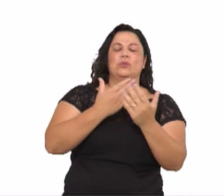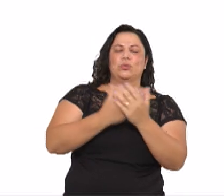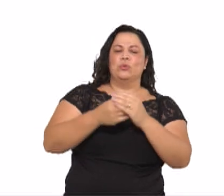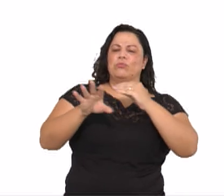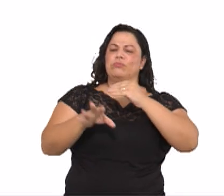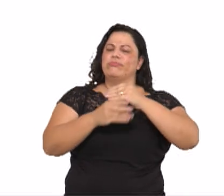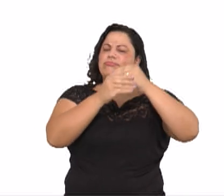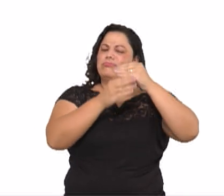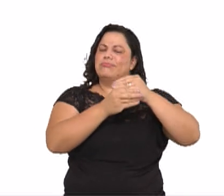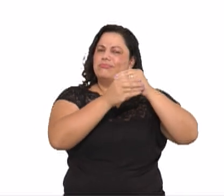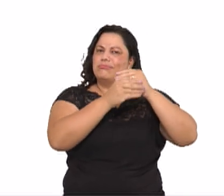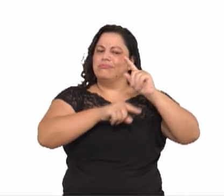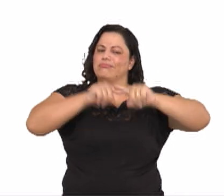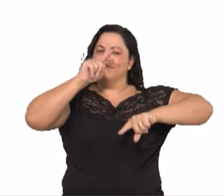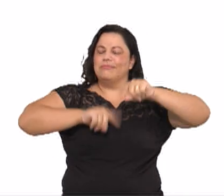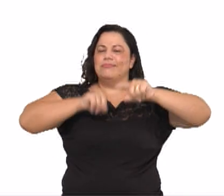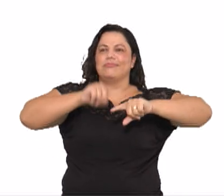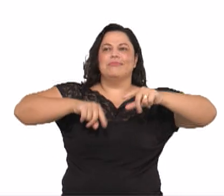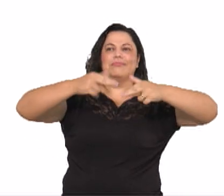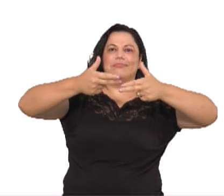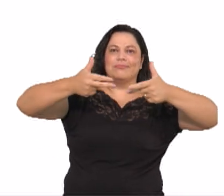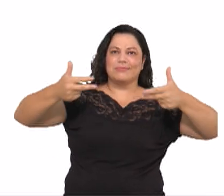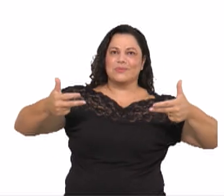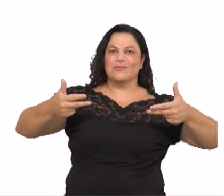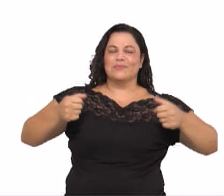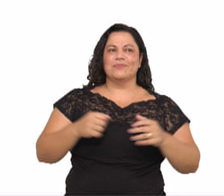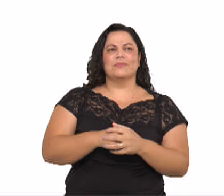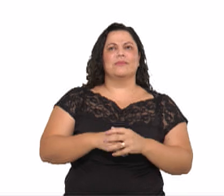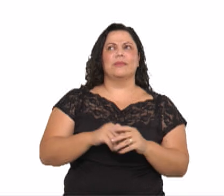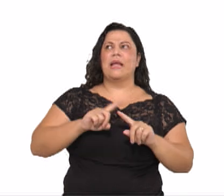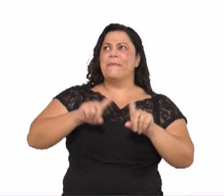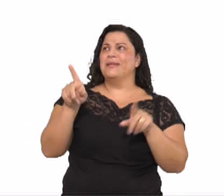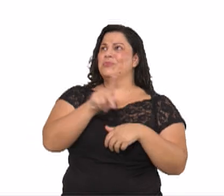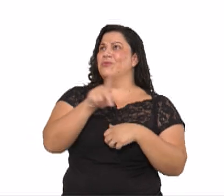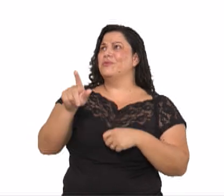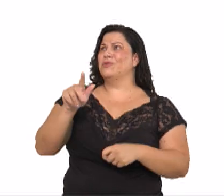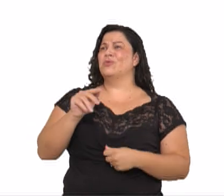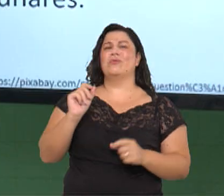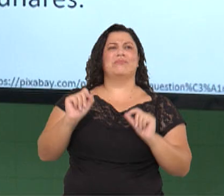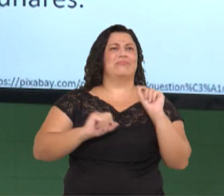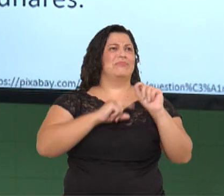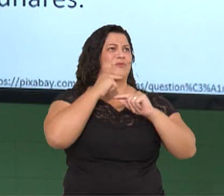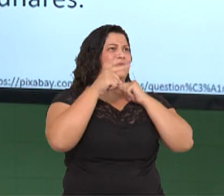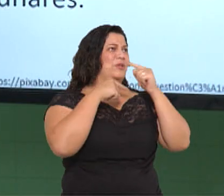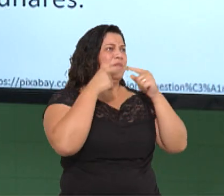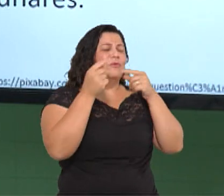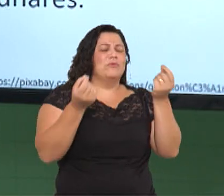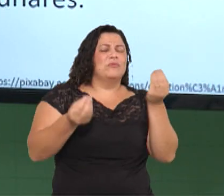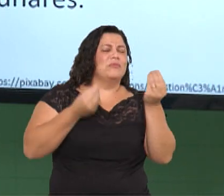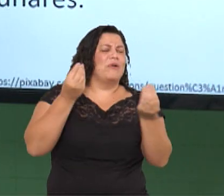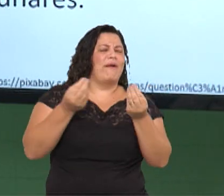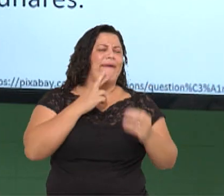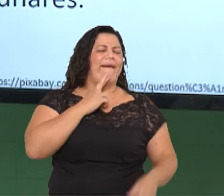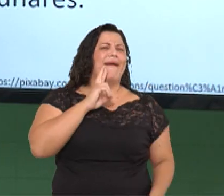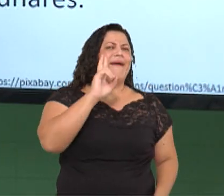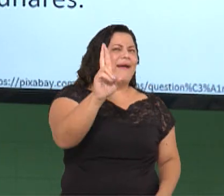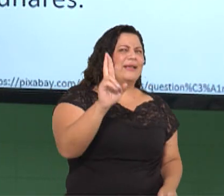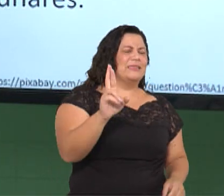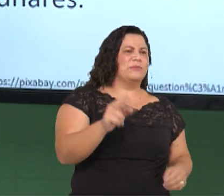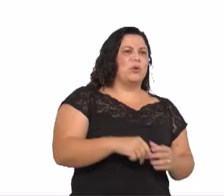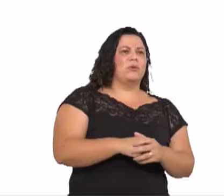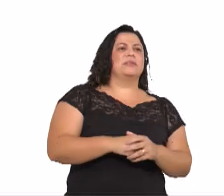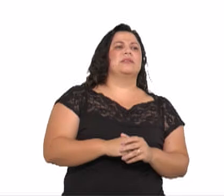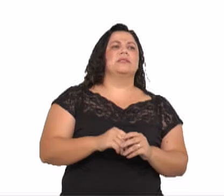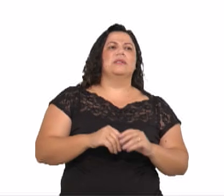estrutura de alguns objetos. Fabiano, mas eu fiquei na dúvida. A resposta correta é